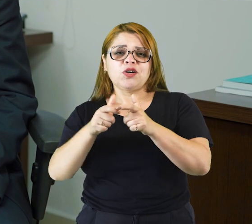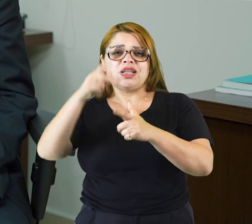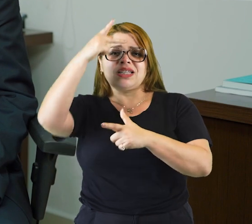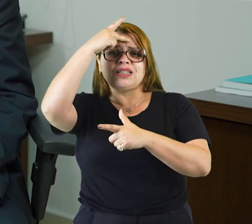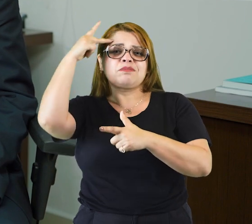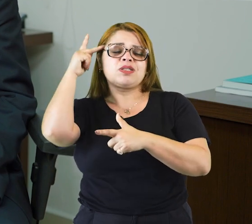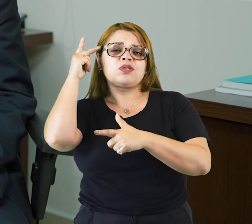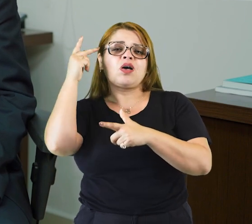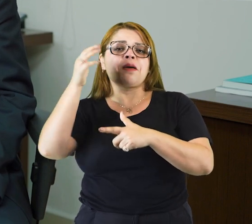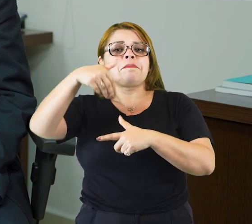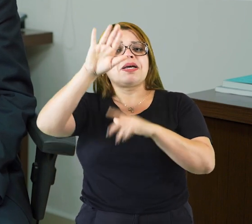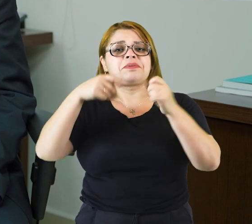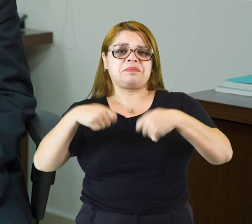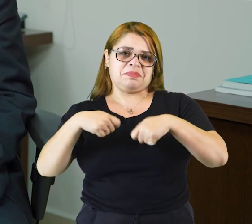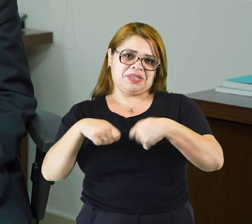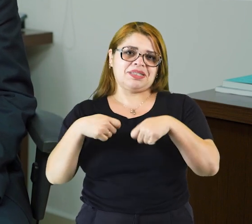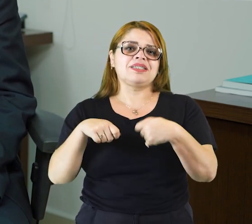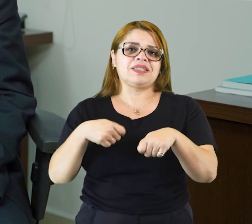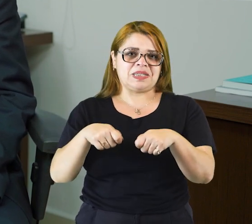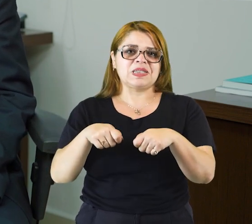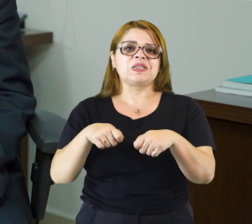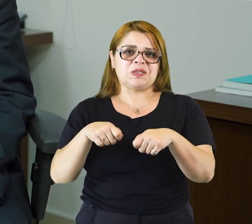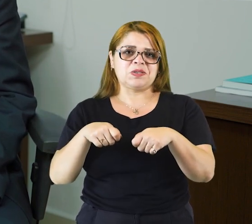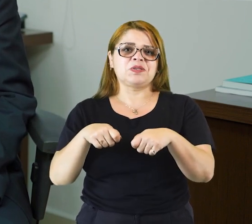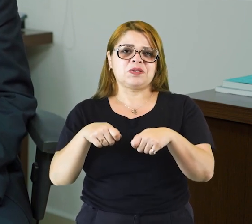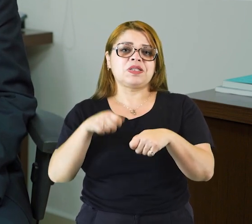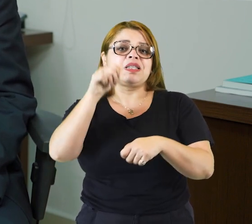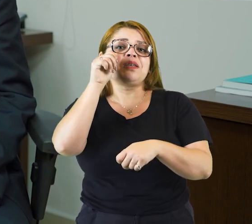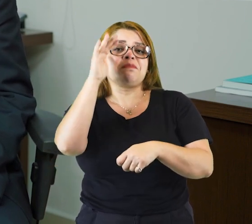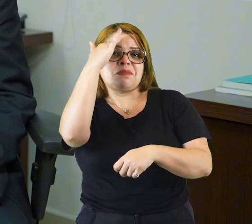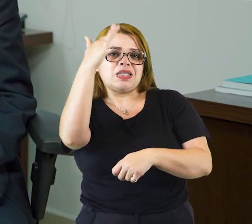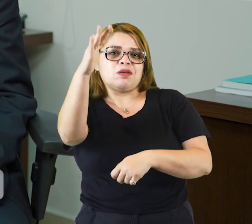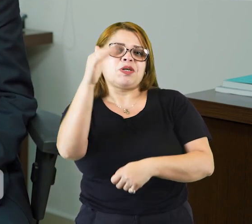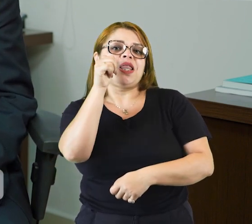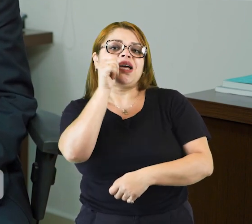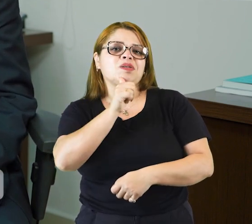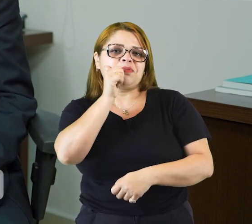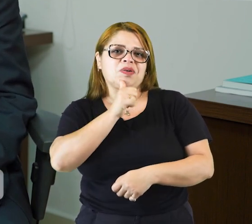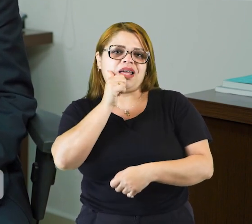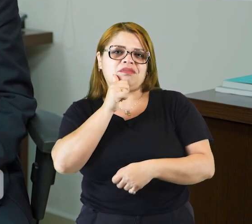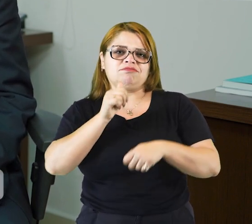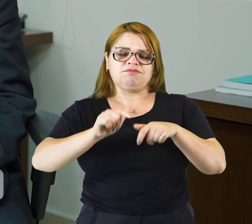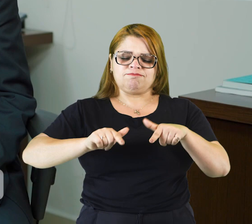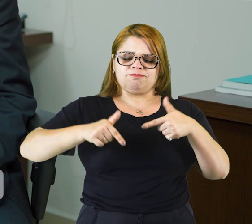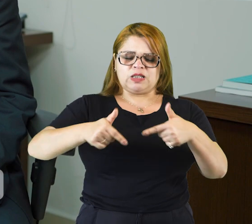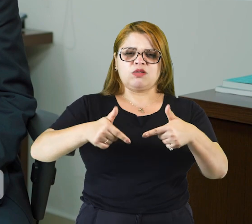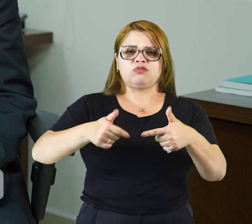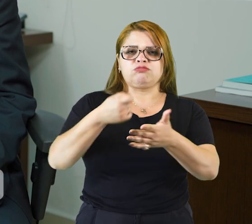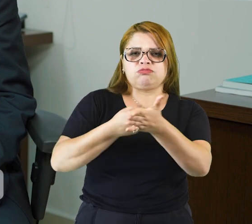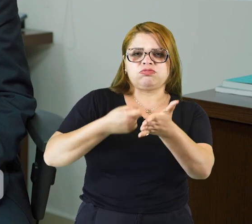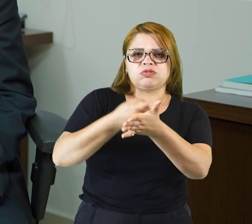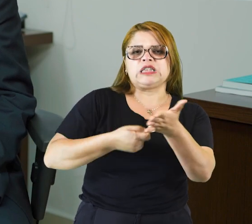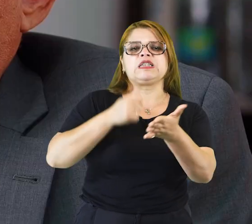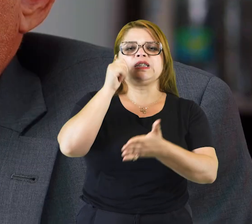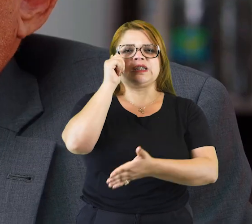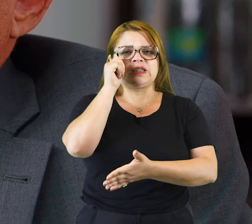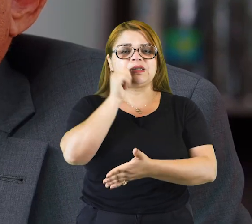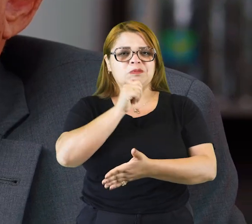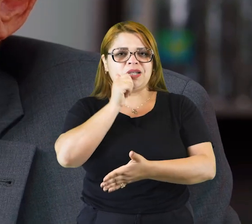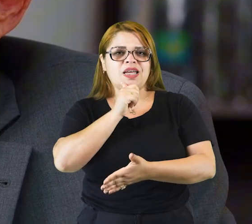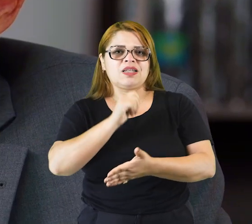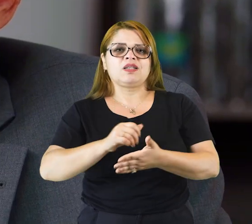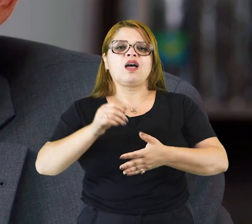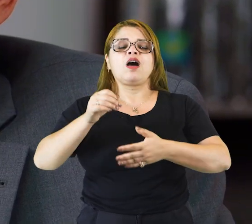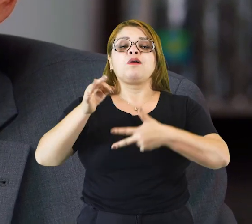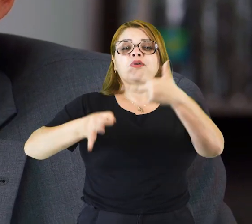minorias, notadamente às causas das mulheres. Ela é uma árdua defensora das mulheres. O Poder